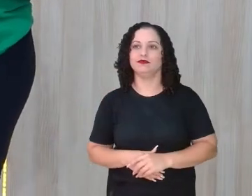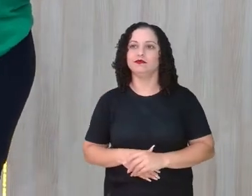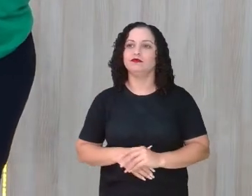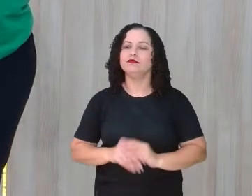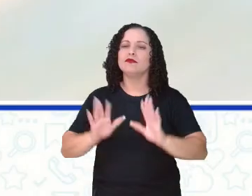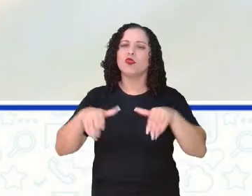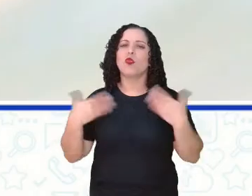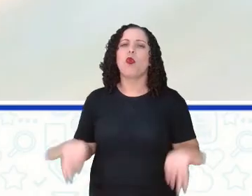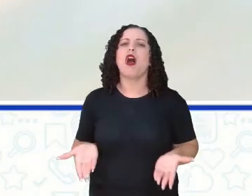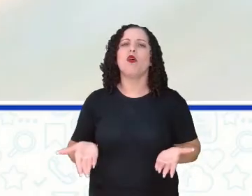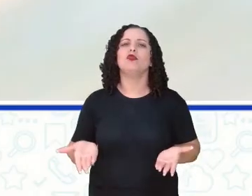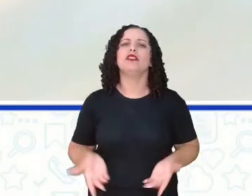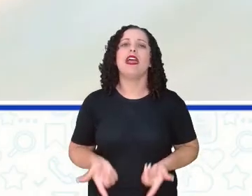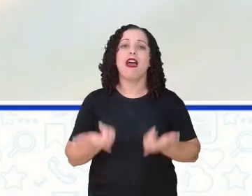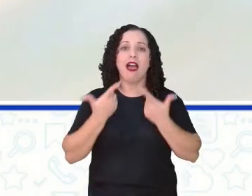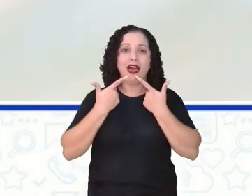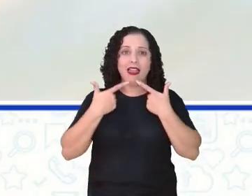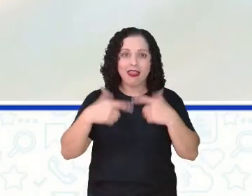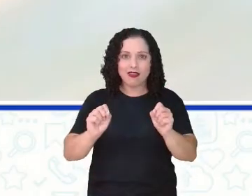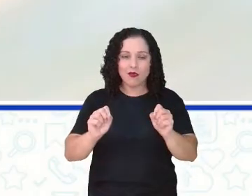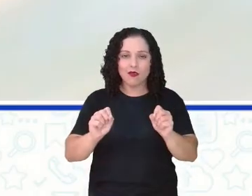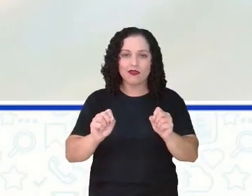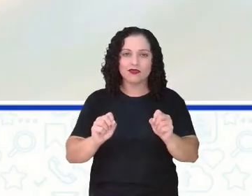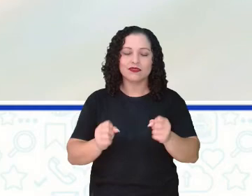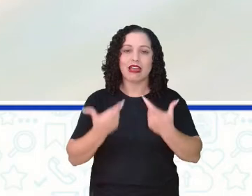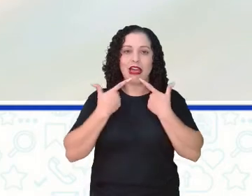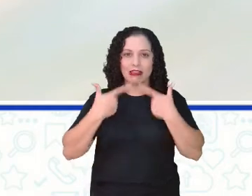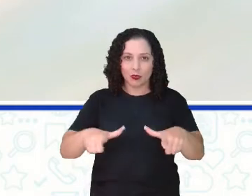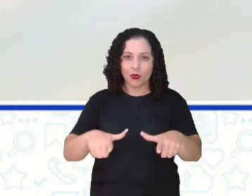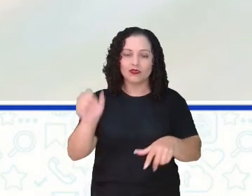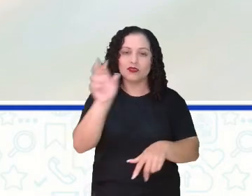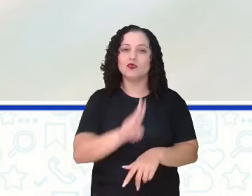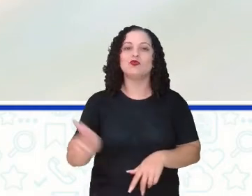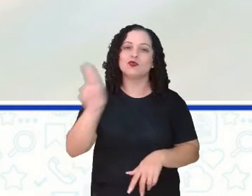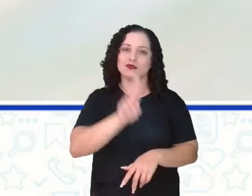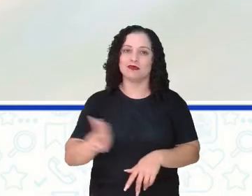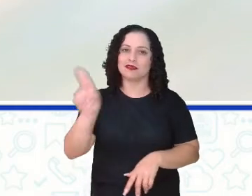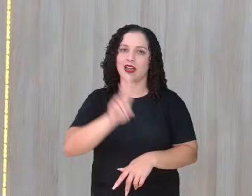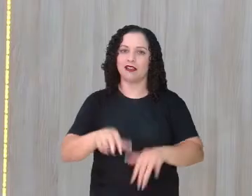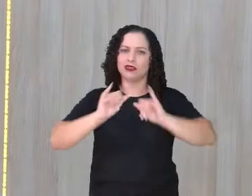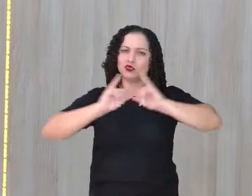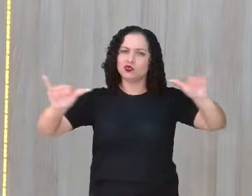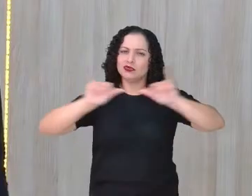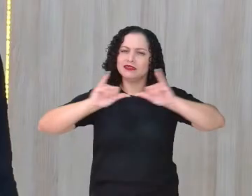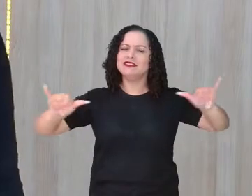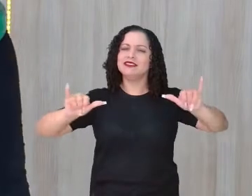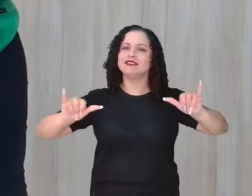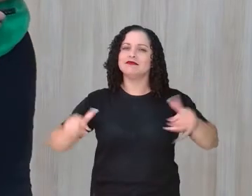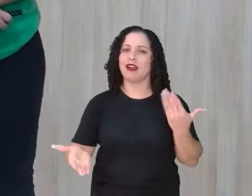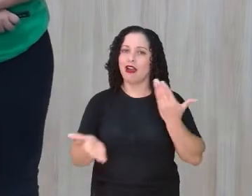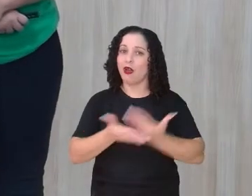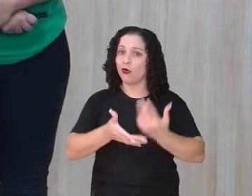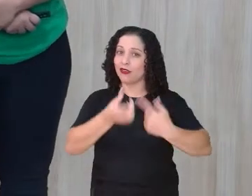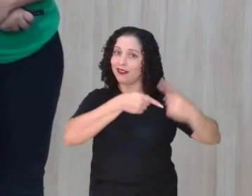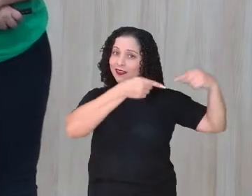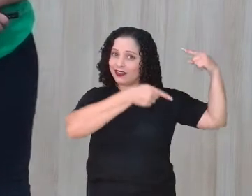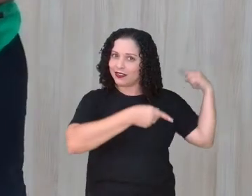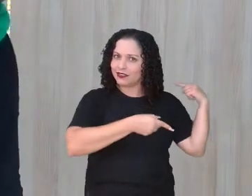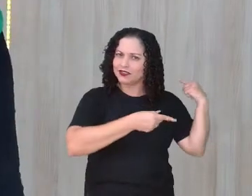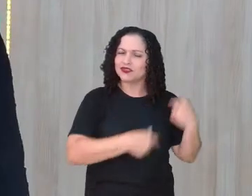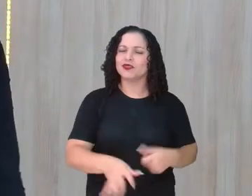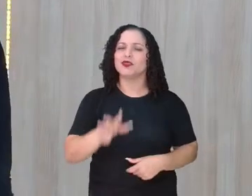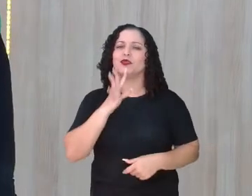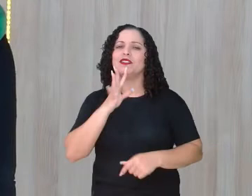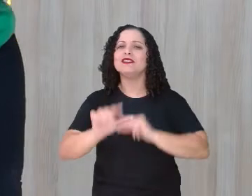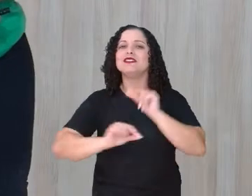E qual foi a linguagem utilizada na notícia que a gente acabou de ler? A gente viu na aula passada que a gente